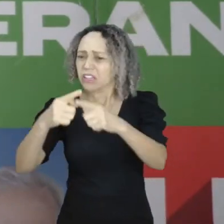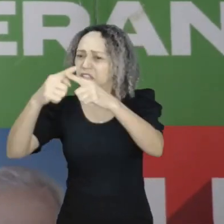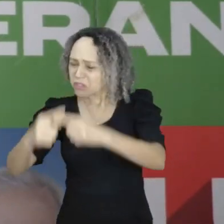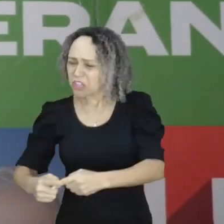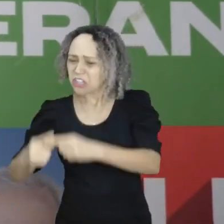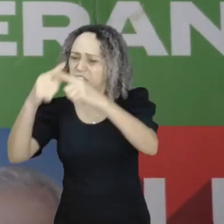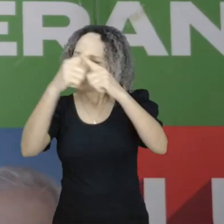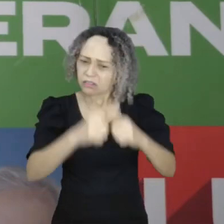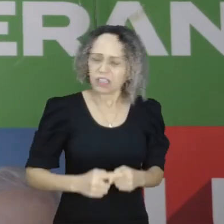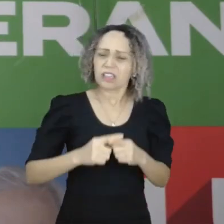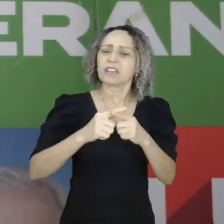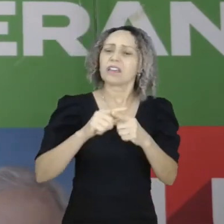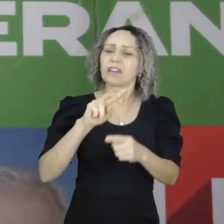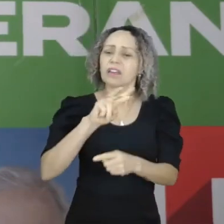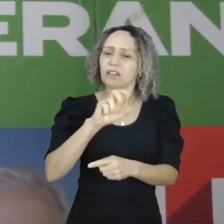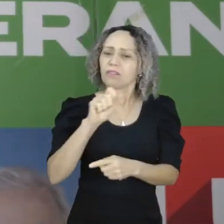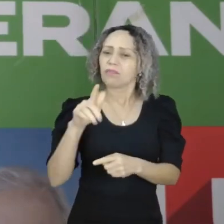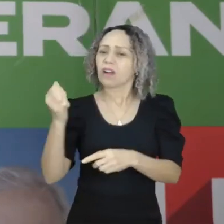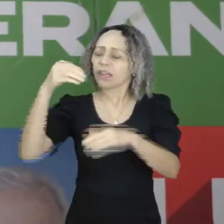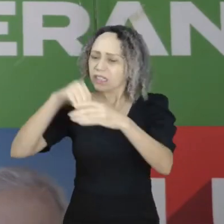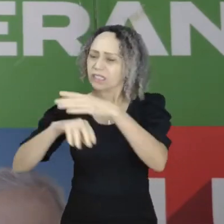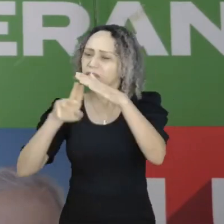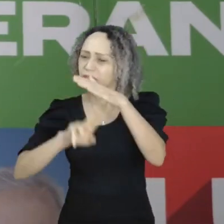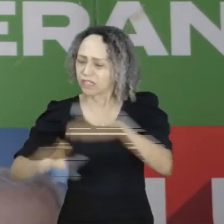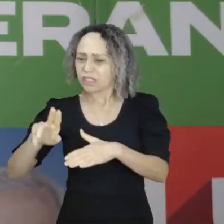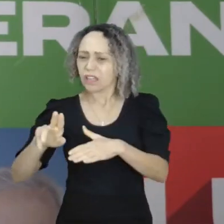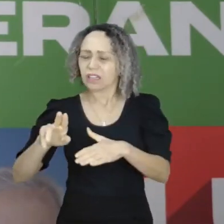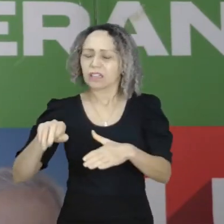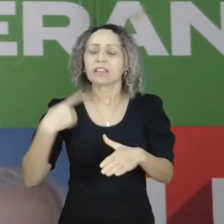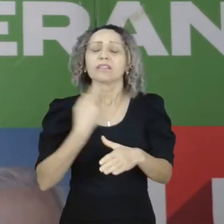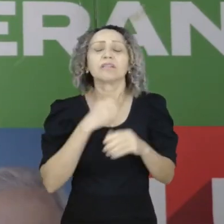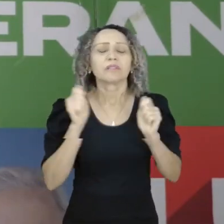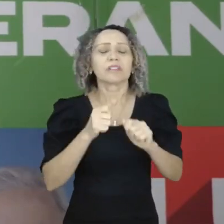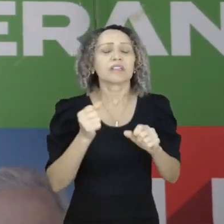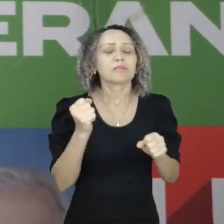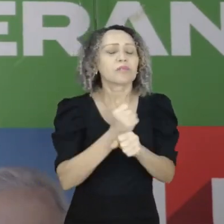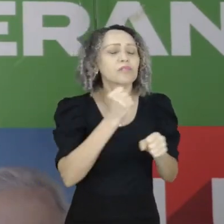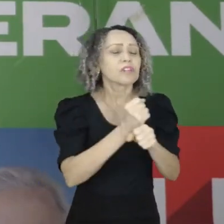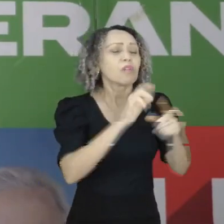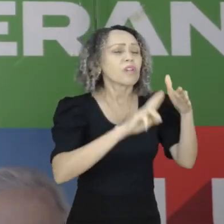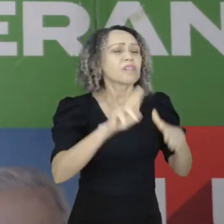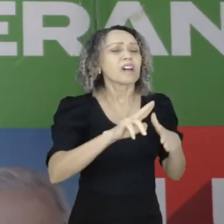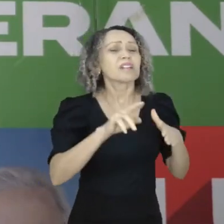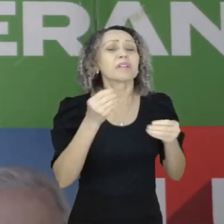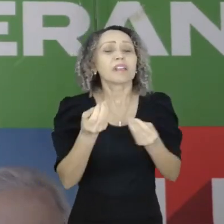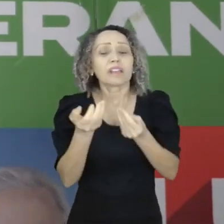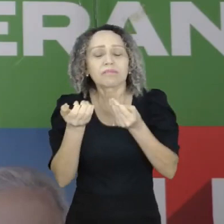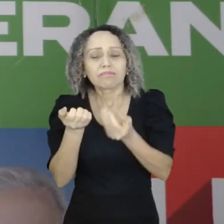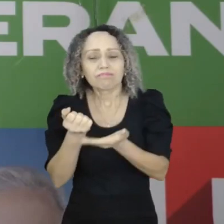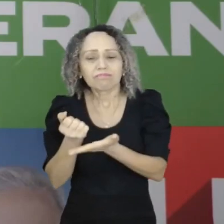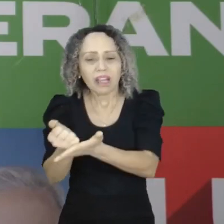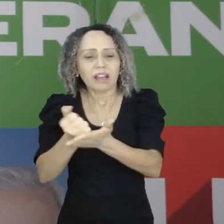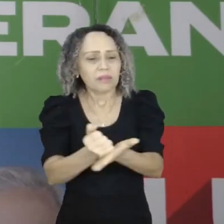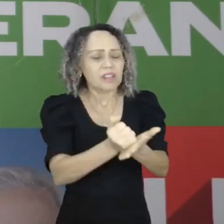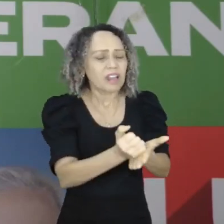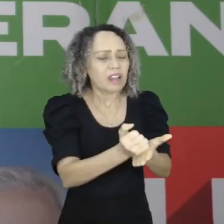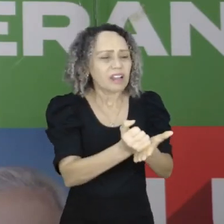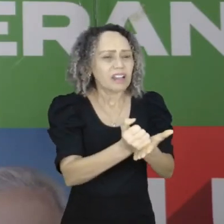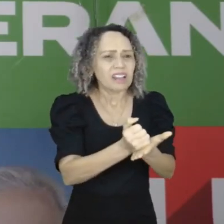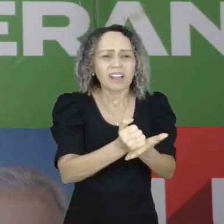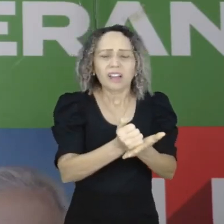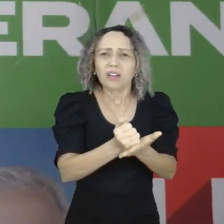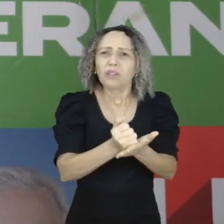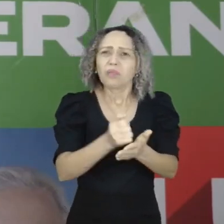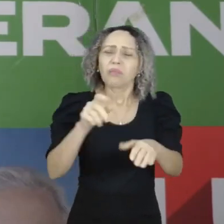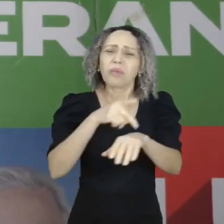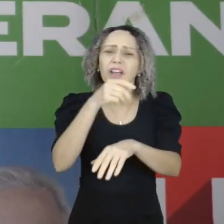universidade para atender uma demanda de um país de 215 milhões de habitantes. É isso que vai acontecer no nosso país.